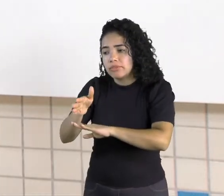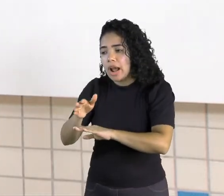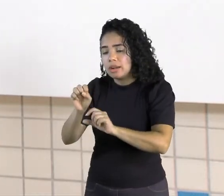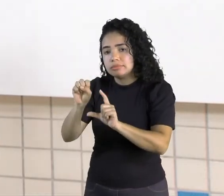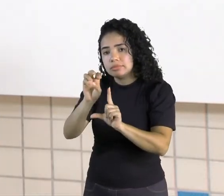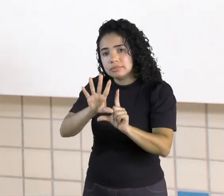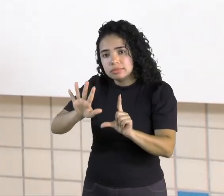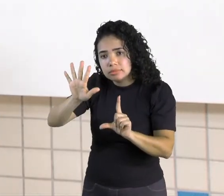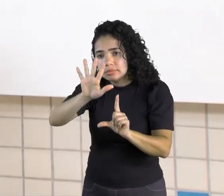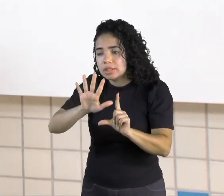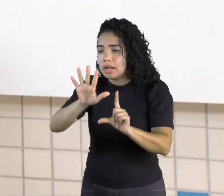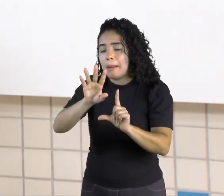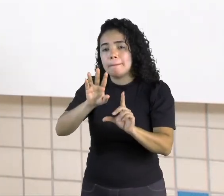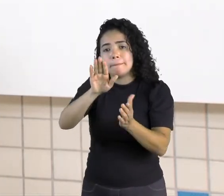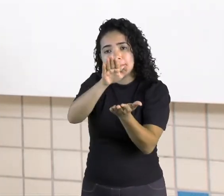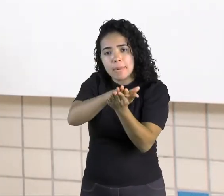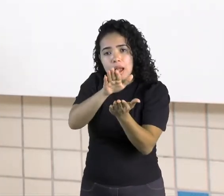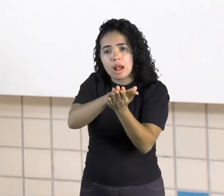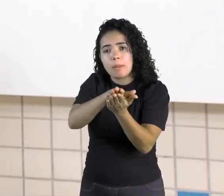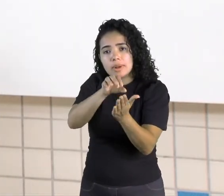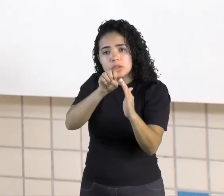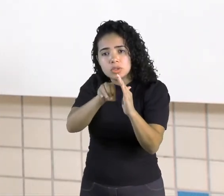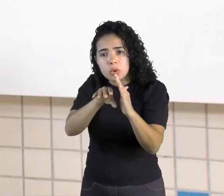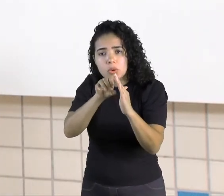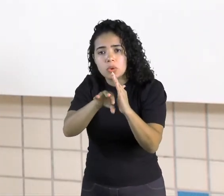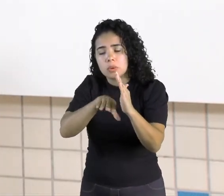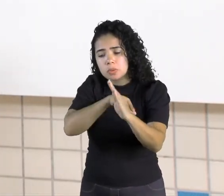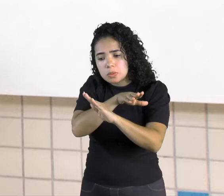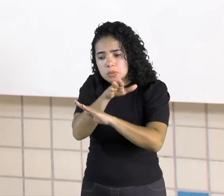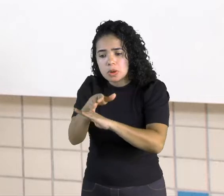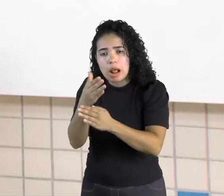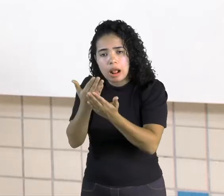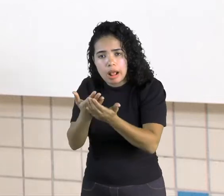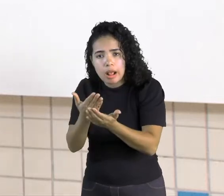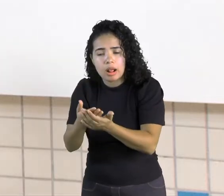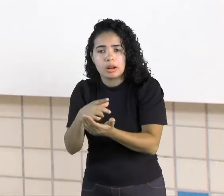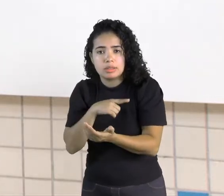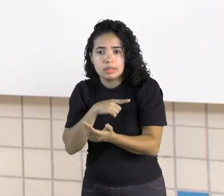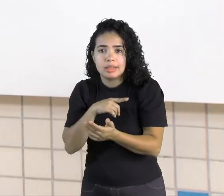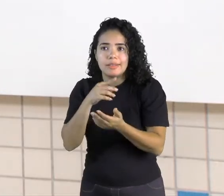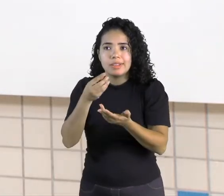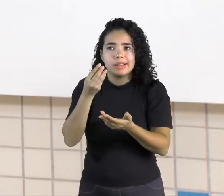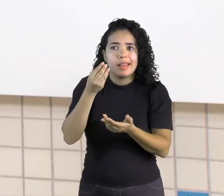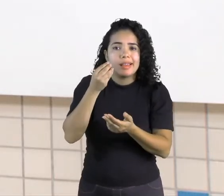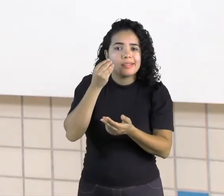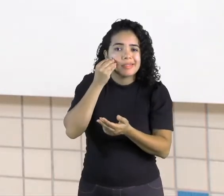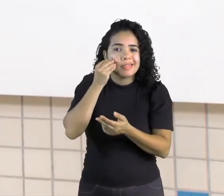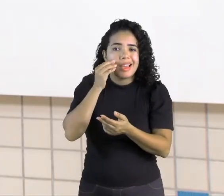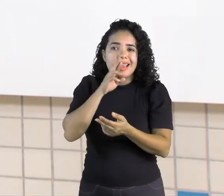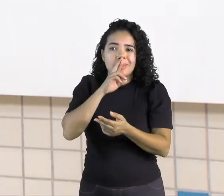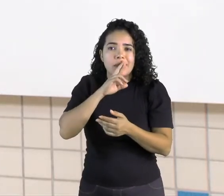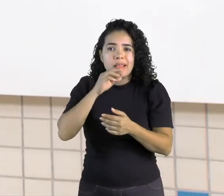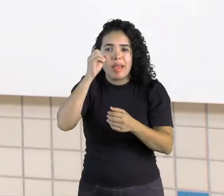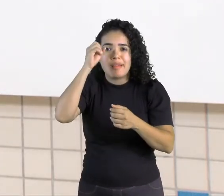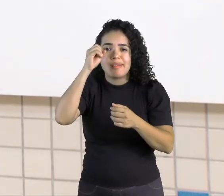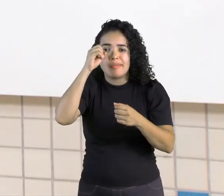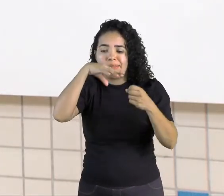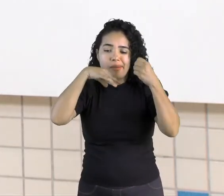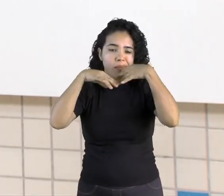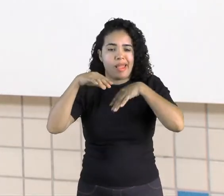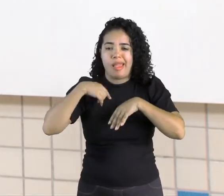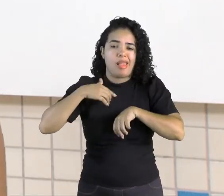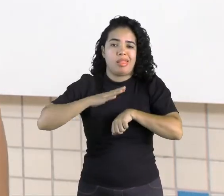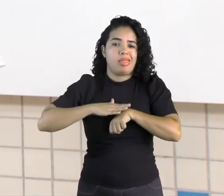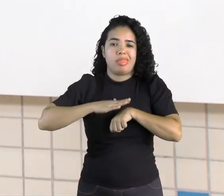plataforma Palmas Homeschool e acesse a aula. Não tente responder as atividades antes